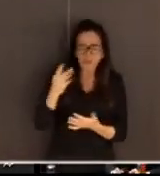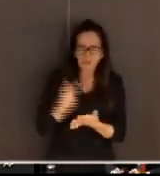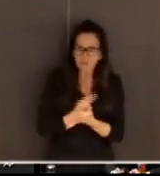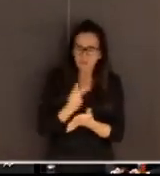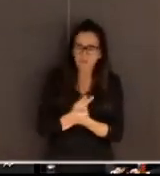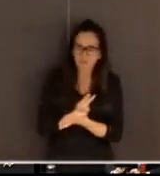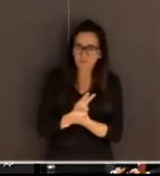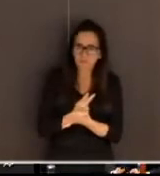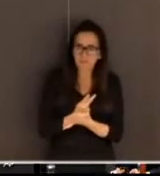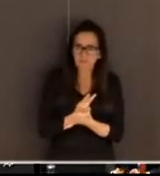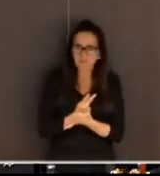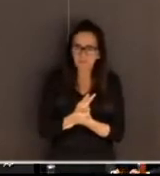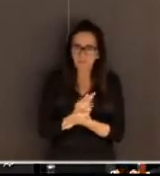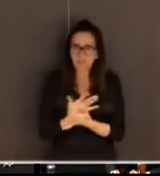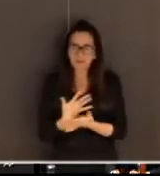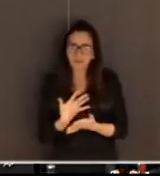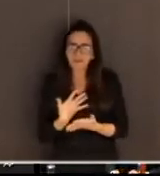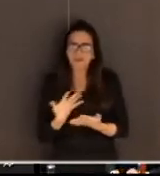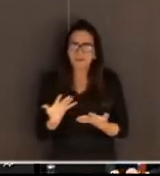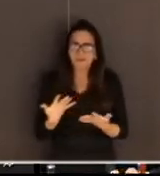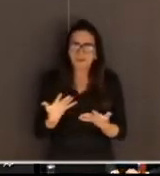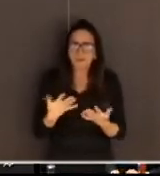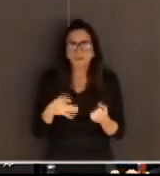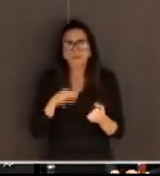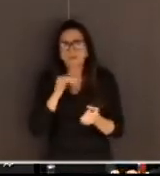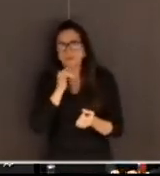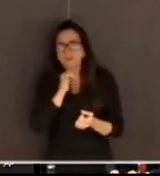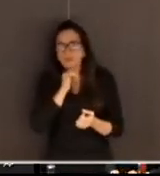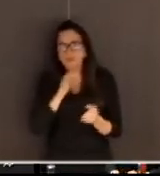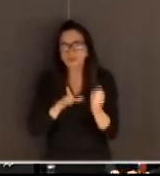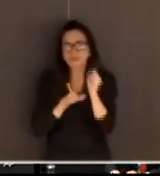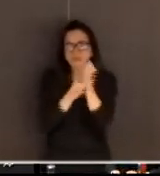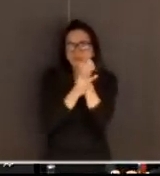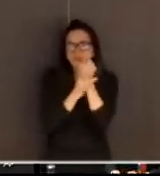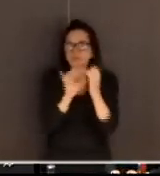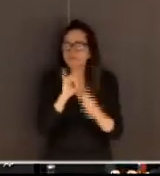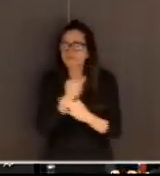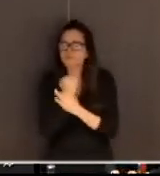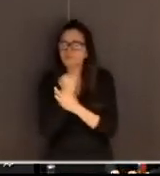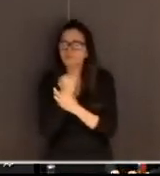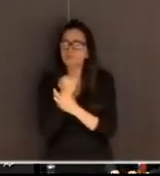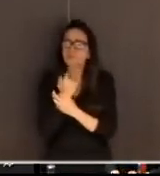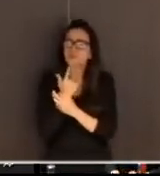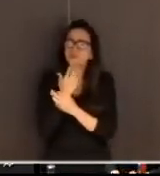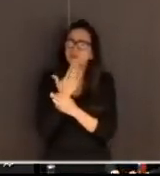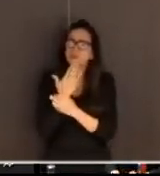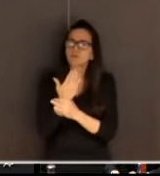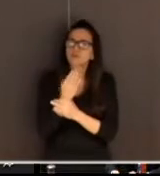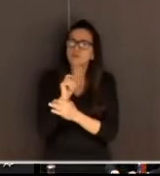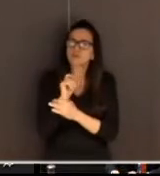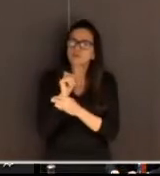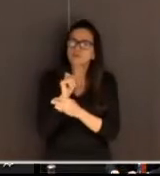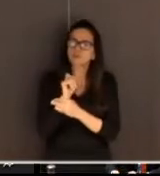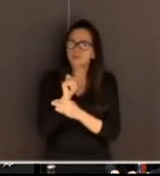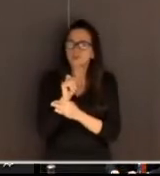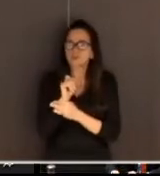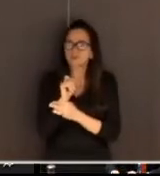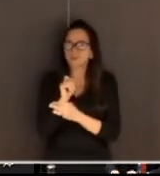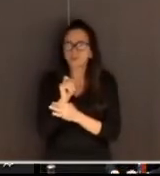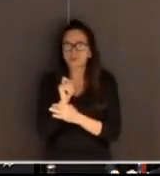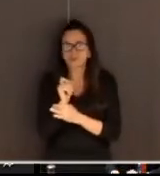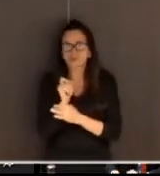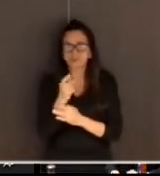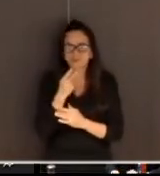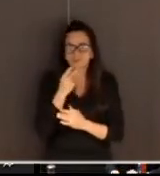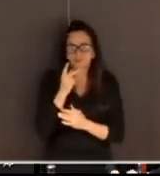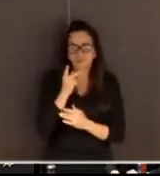caso eventualmente, de algemas, o que o legislador quer impedir é o seguinte argumento falacioso: o